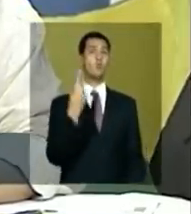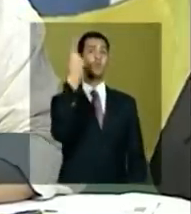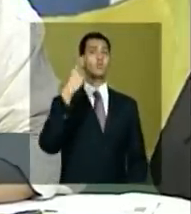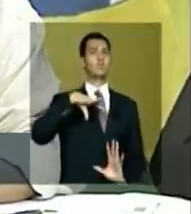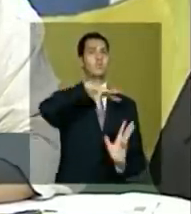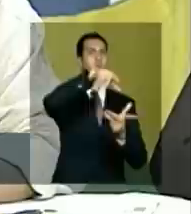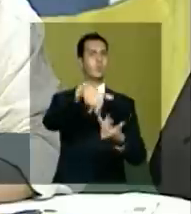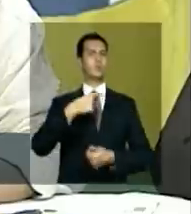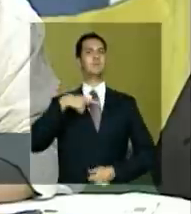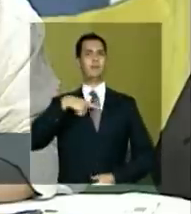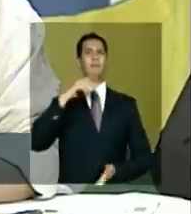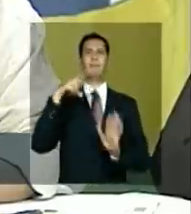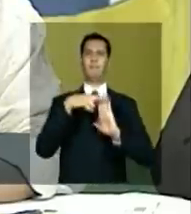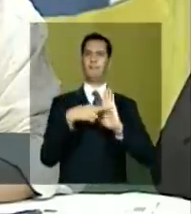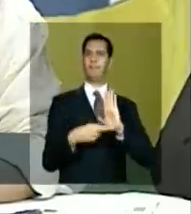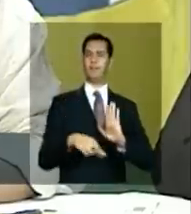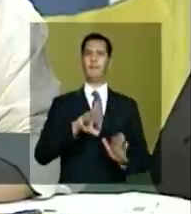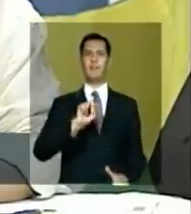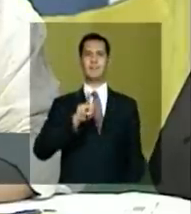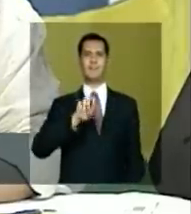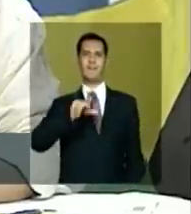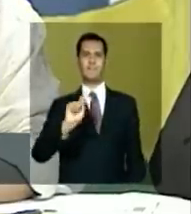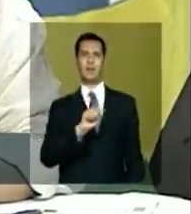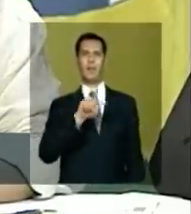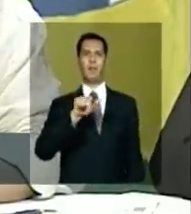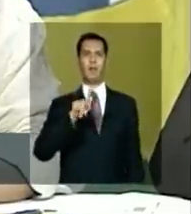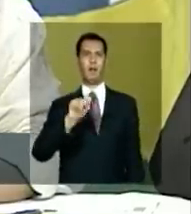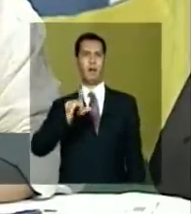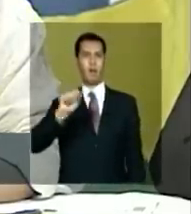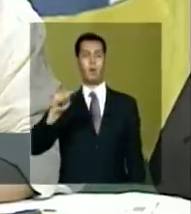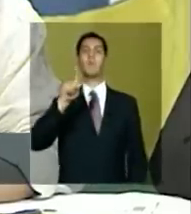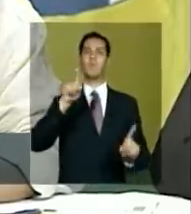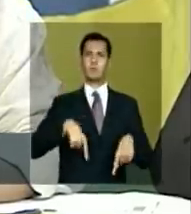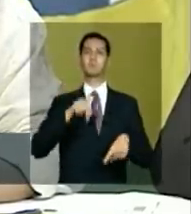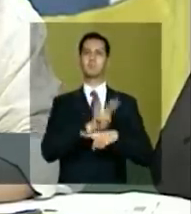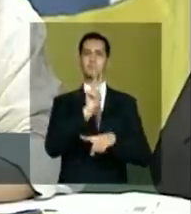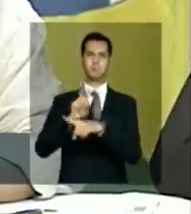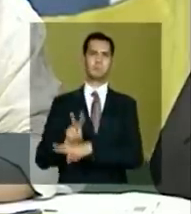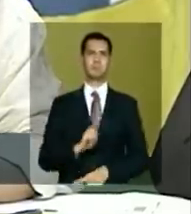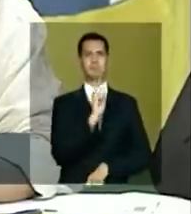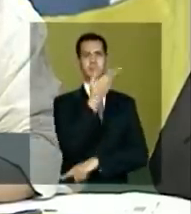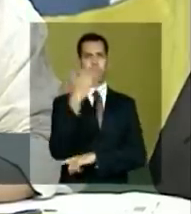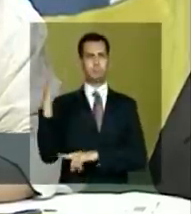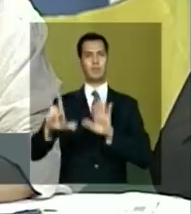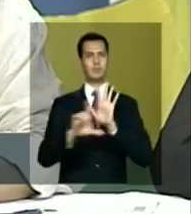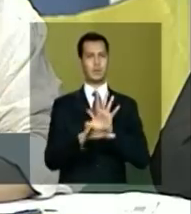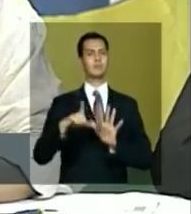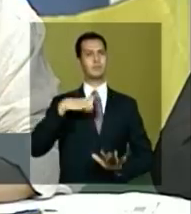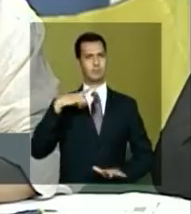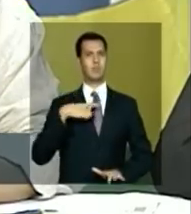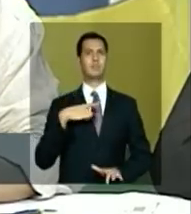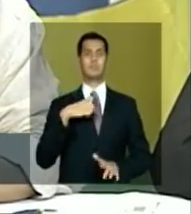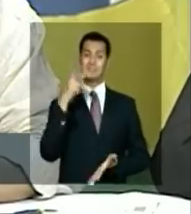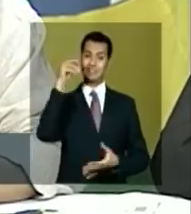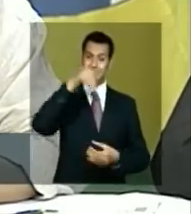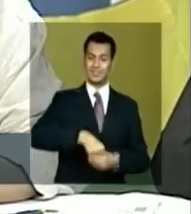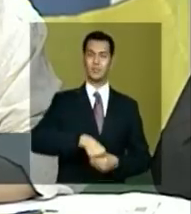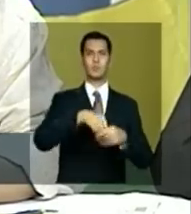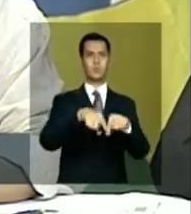reserva legal como estatuto no se como instrumento de preservação e Conservação do meio ambiente na propriedade